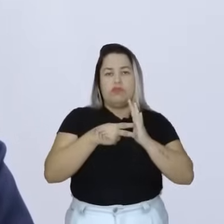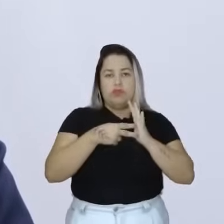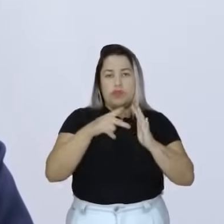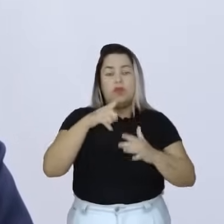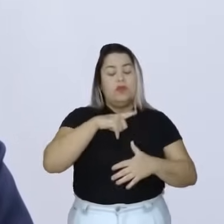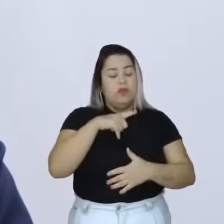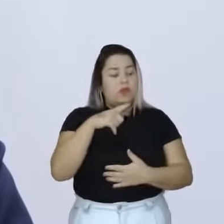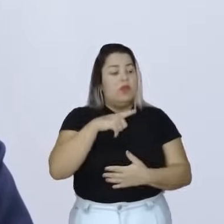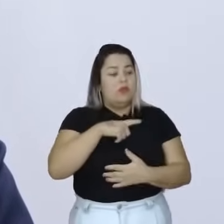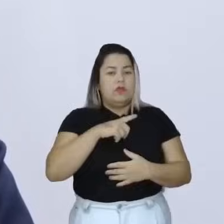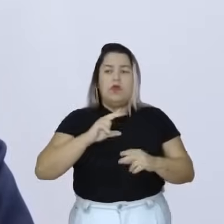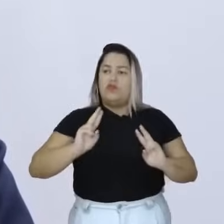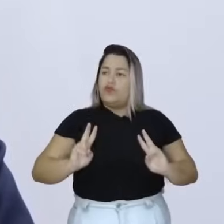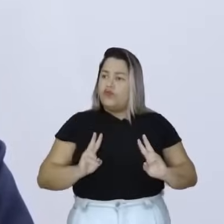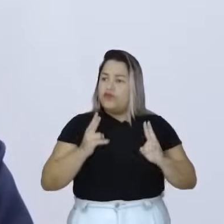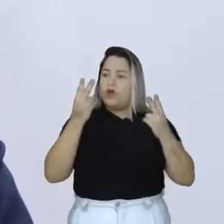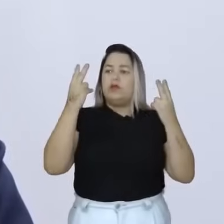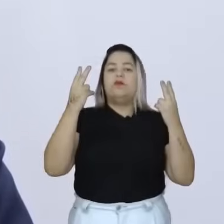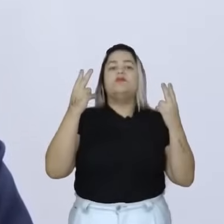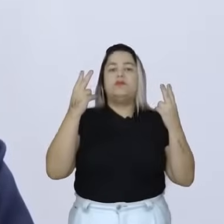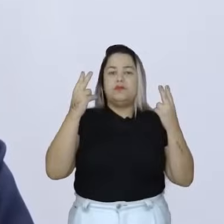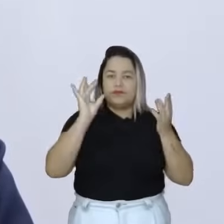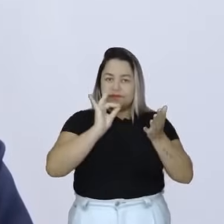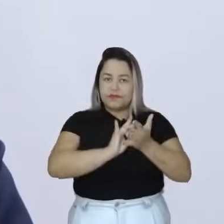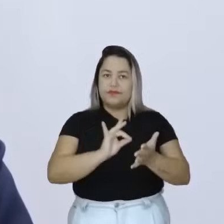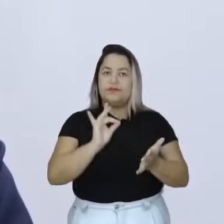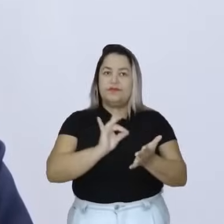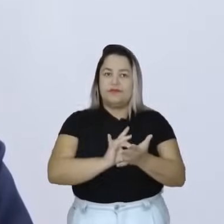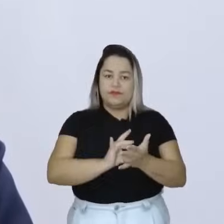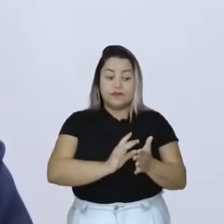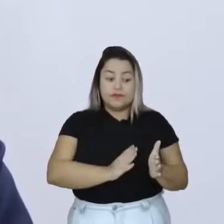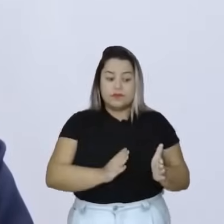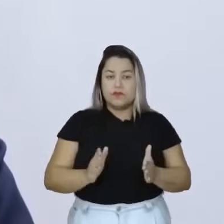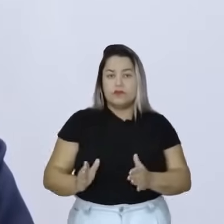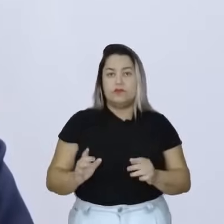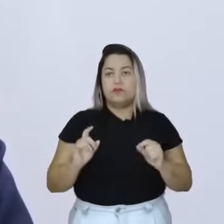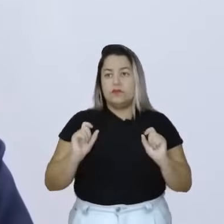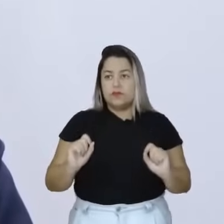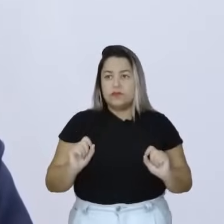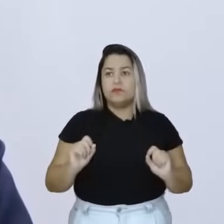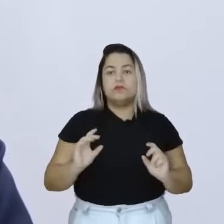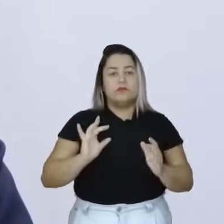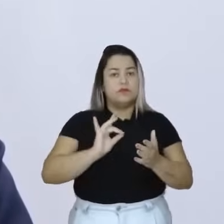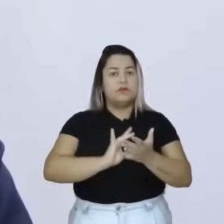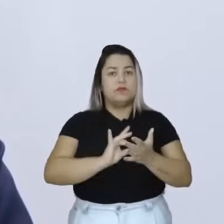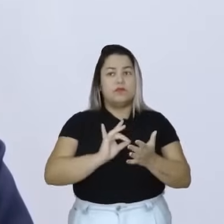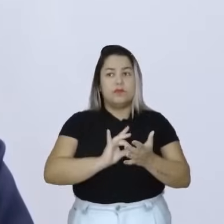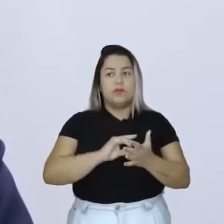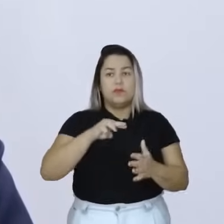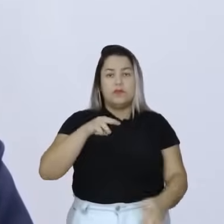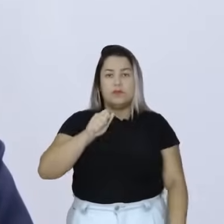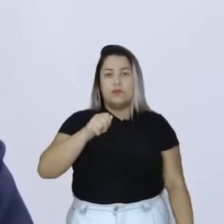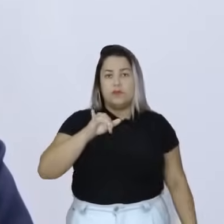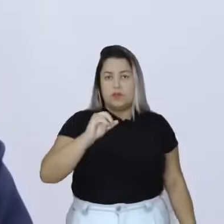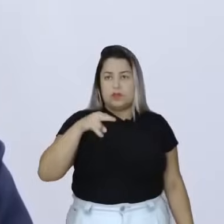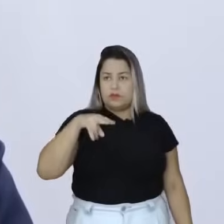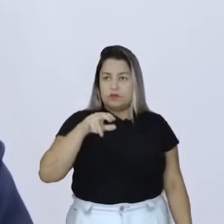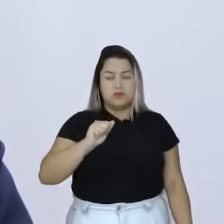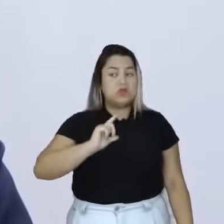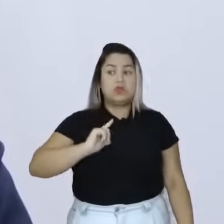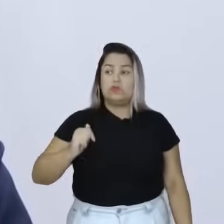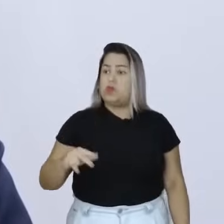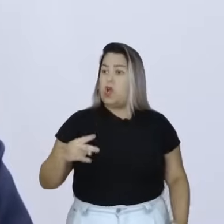tem que dar o valor real a esse processo, Com certeza, Mariana, nessa escala nunca